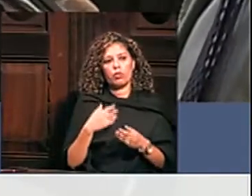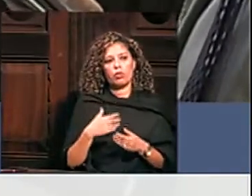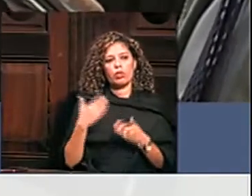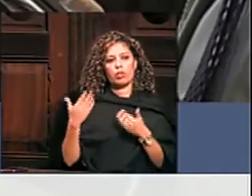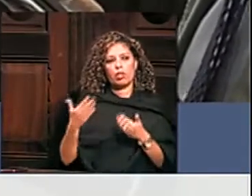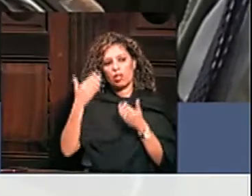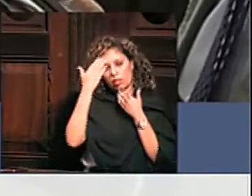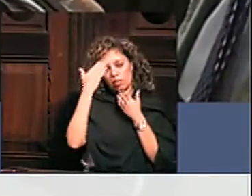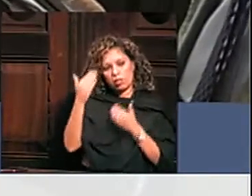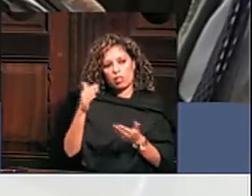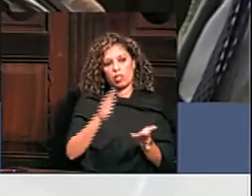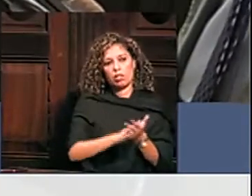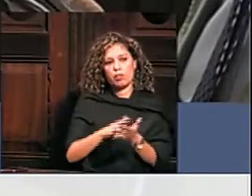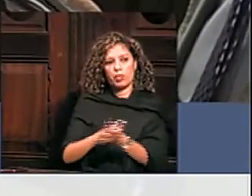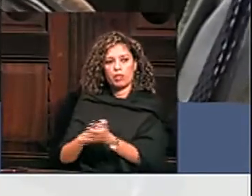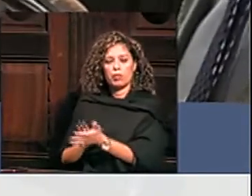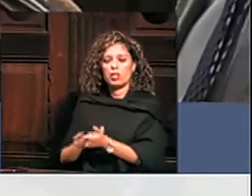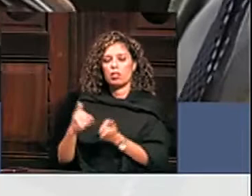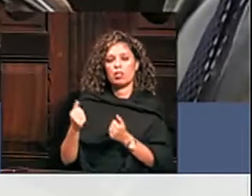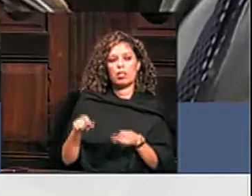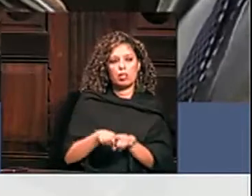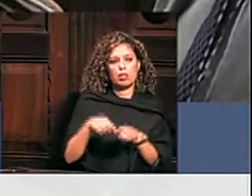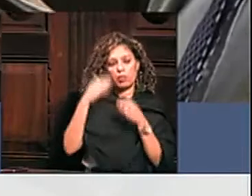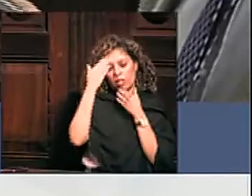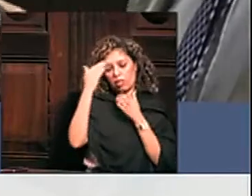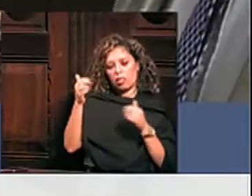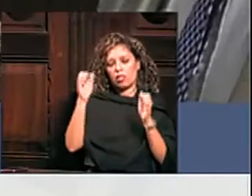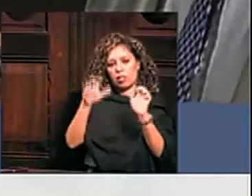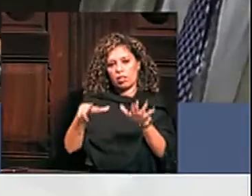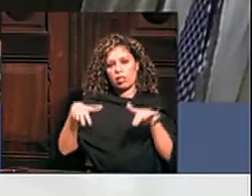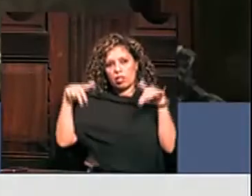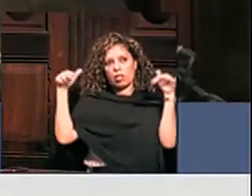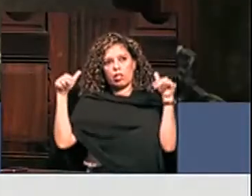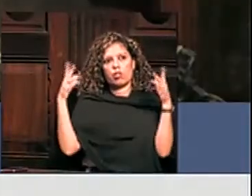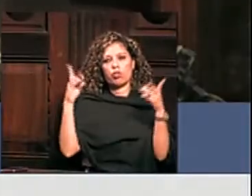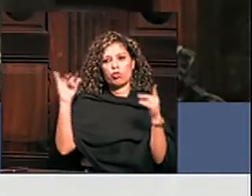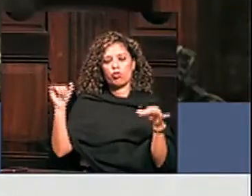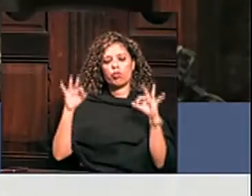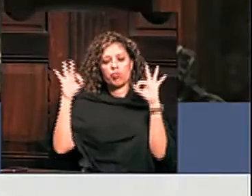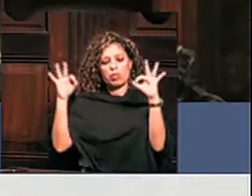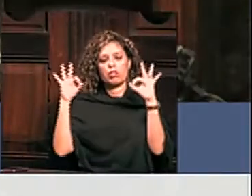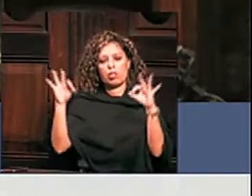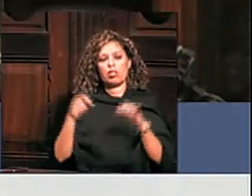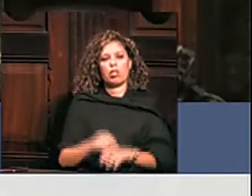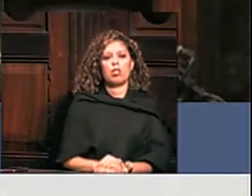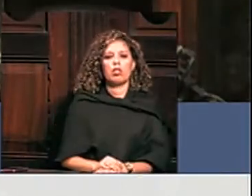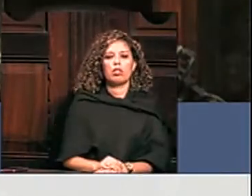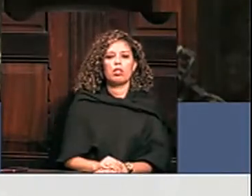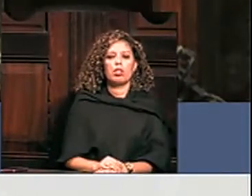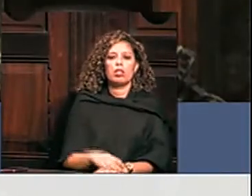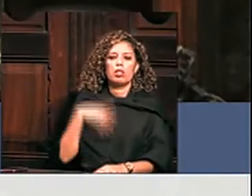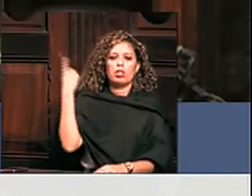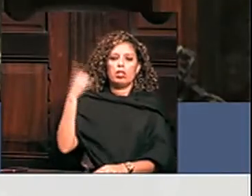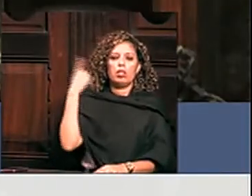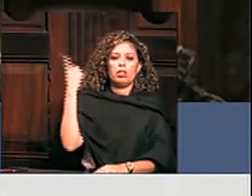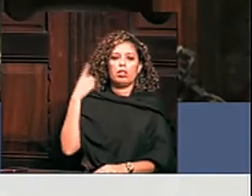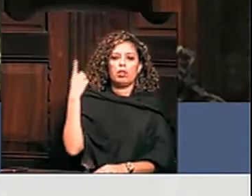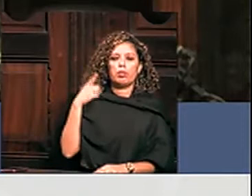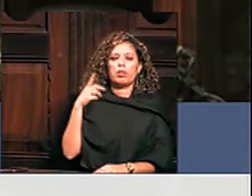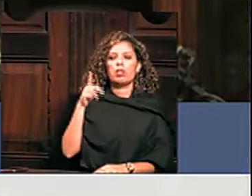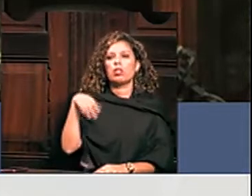quero registrar, parabenizar e agradecer esse parlamento por esse dia tão especial. Deputado Pedro Fernandes.